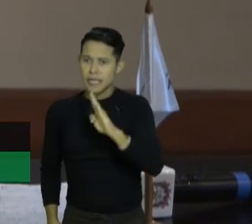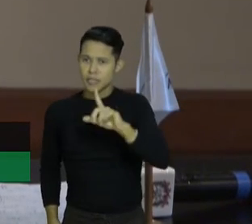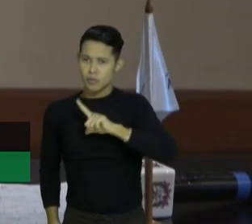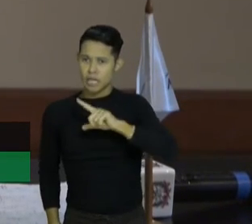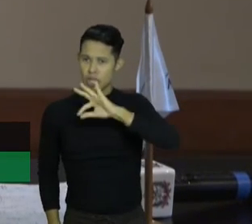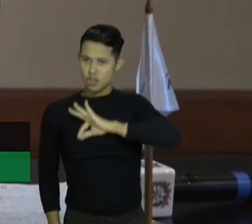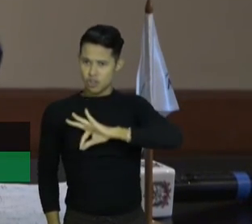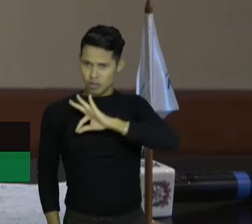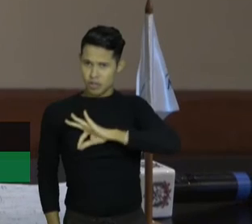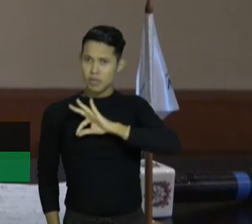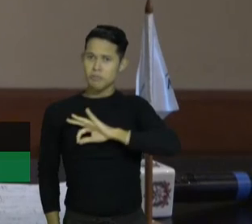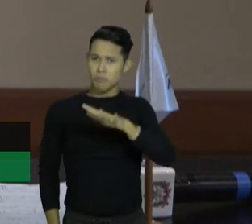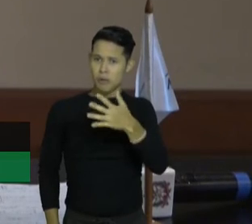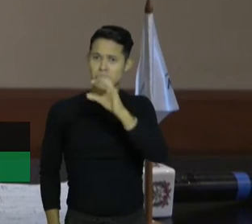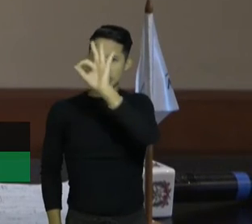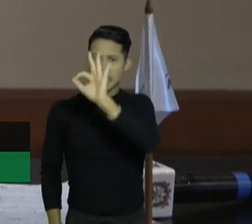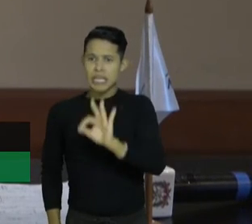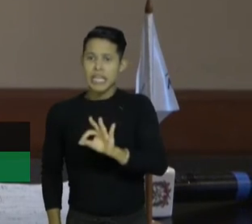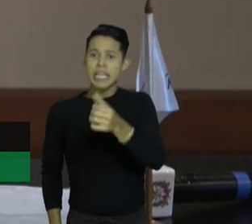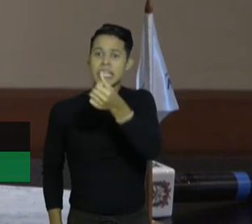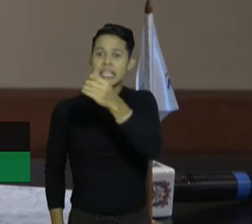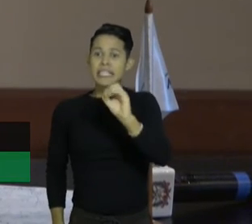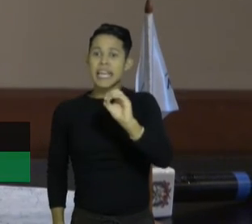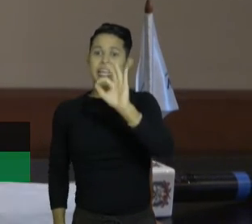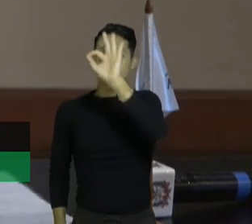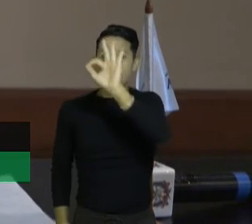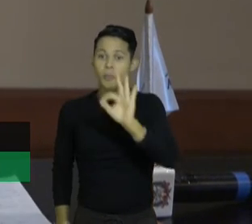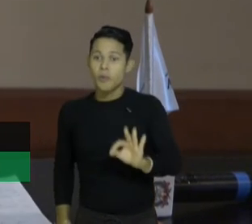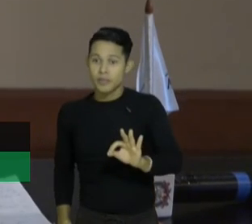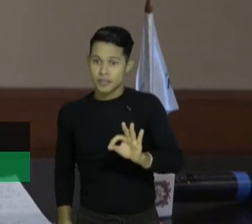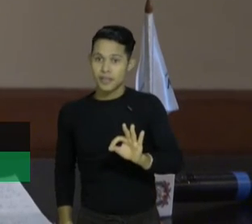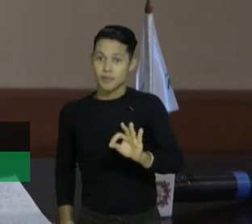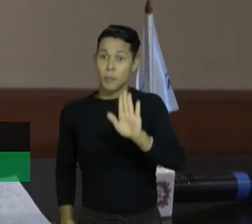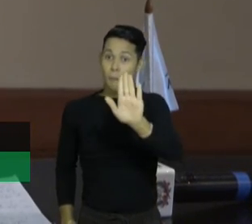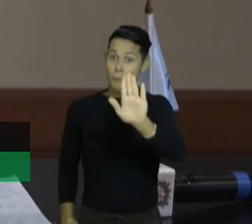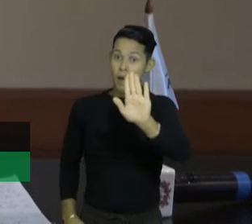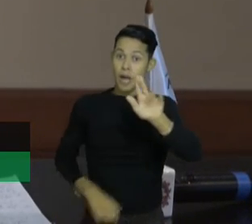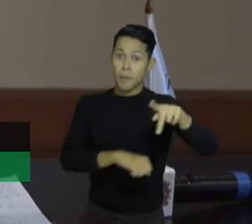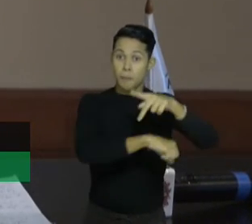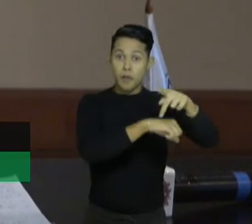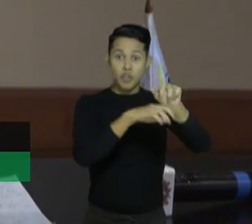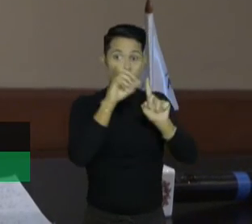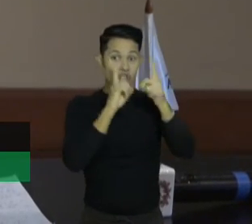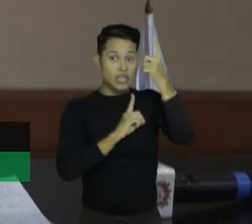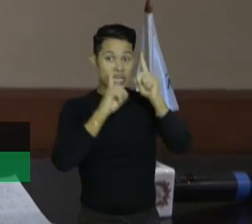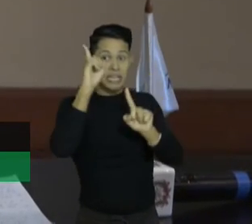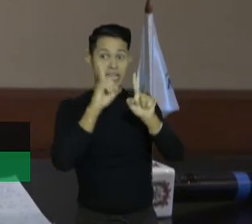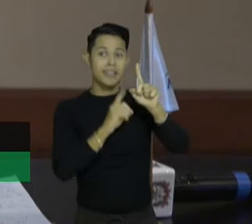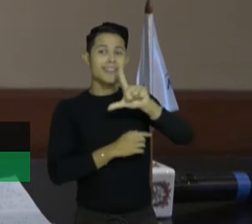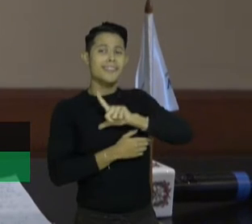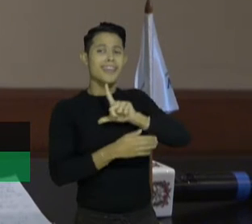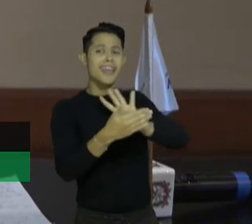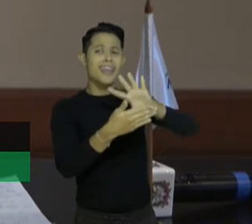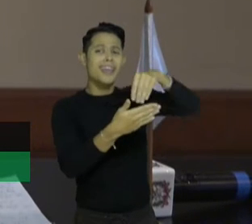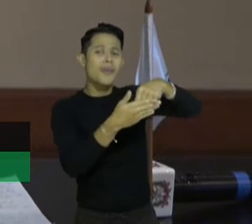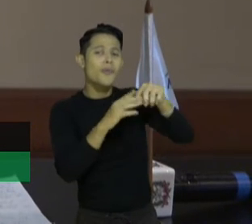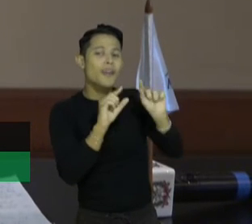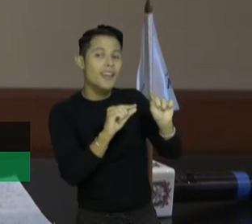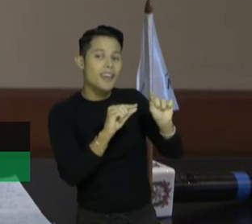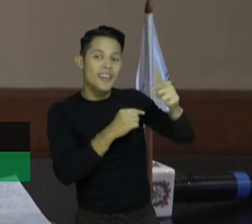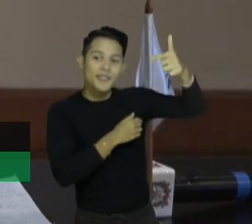seja o Chile é 40% mais rico que o Brasil e que que o Chile tem né acho que foi muito bem mencionado exporta